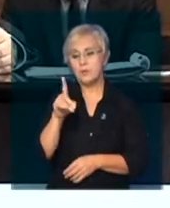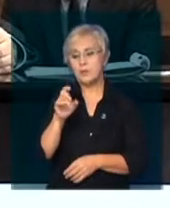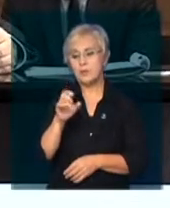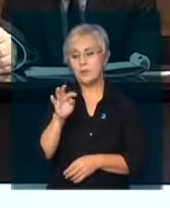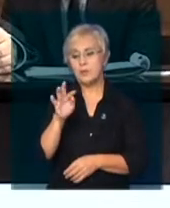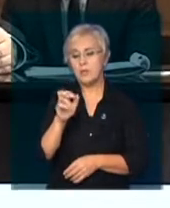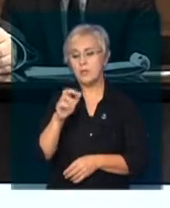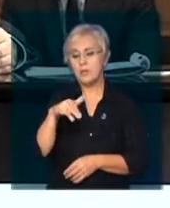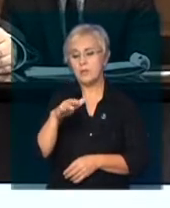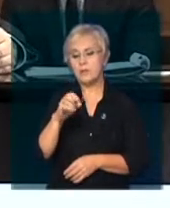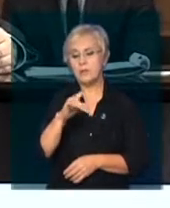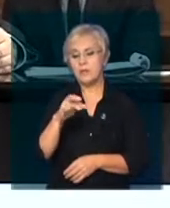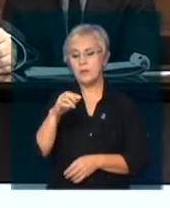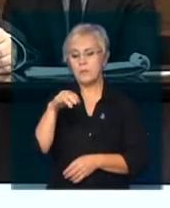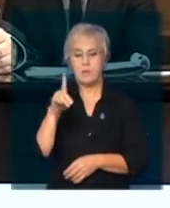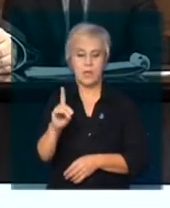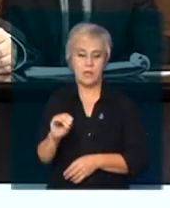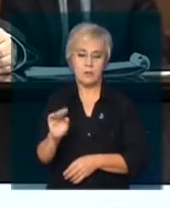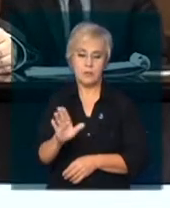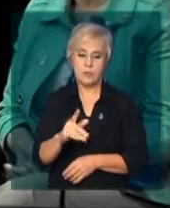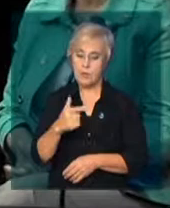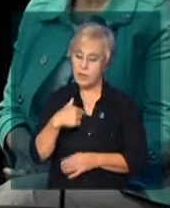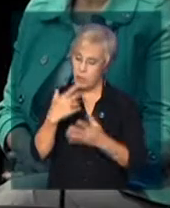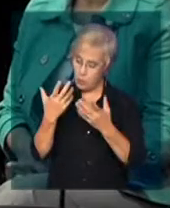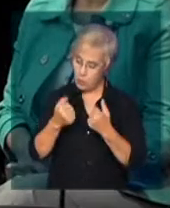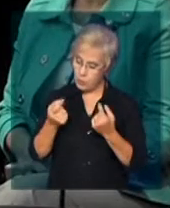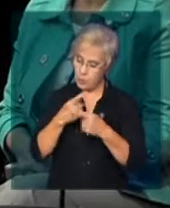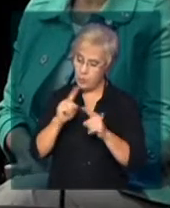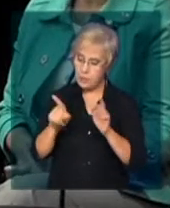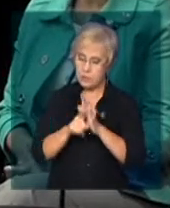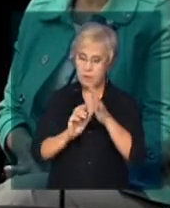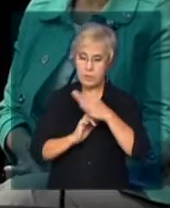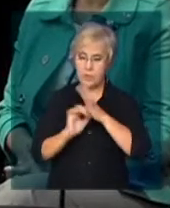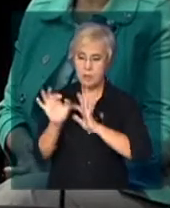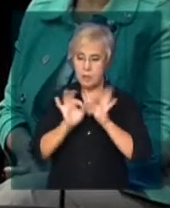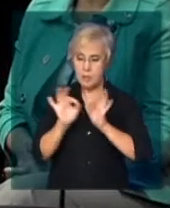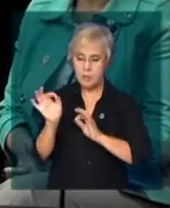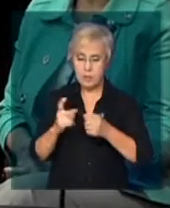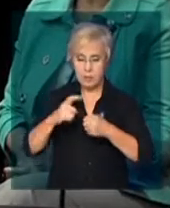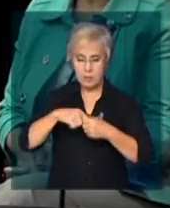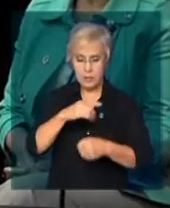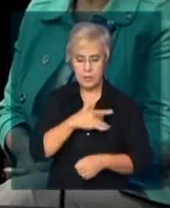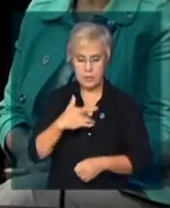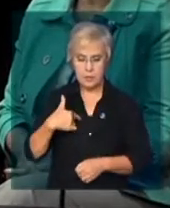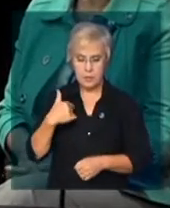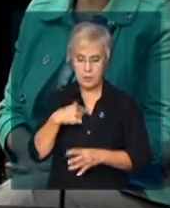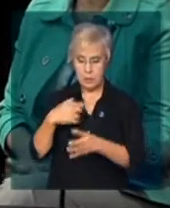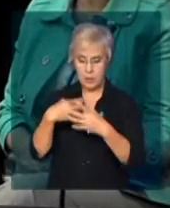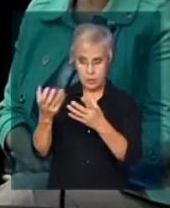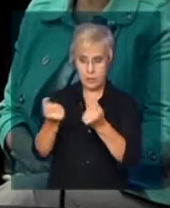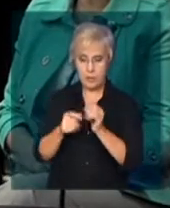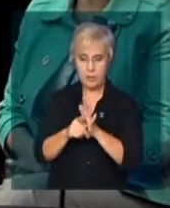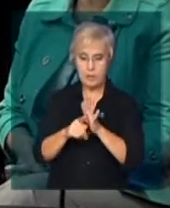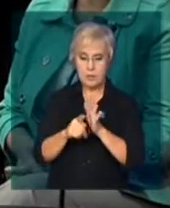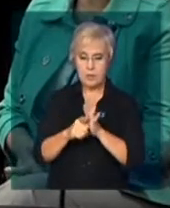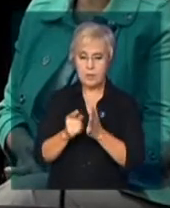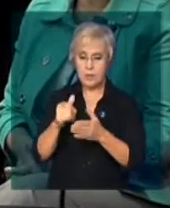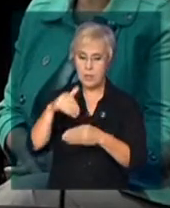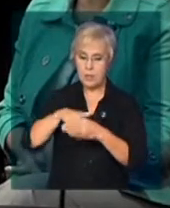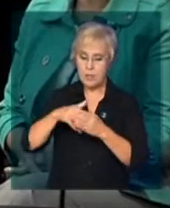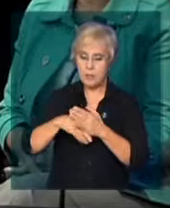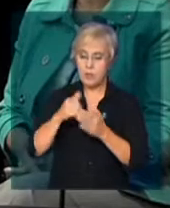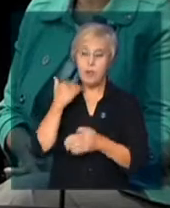de plano de saúde. Eu não recebi doação eleitoral de empresa de plano de saúde. Eu recebi doação eleitoral do Banco Bradesco. O